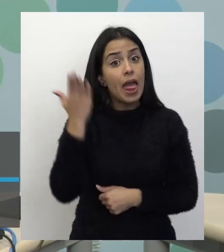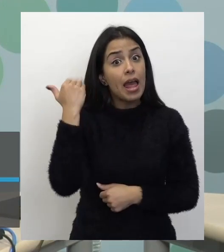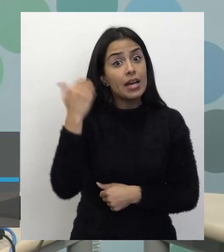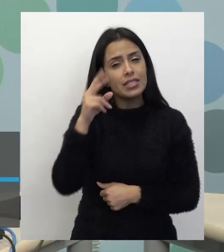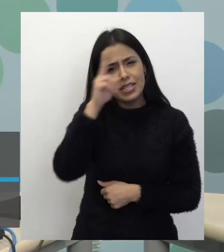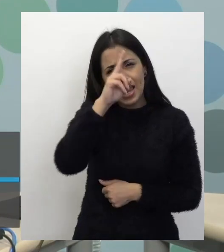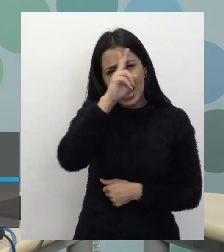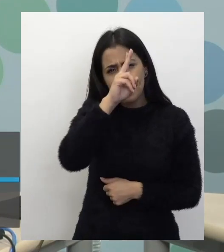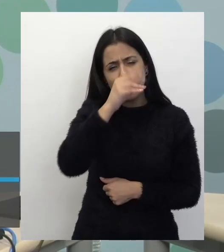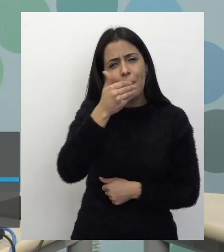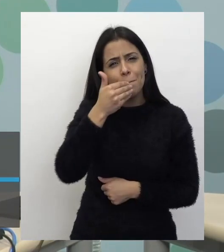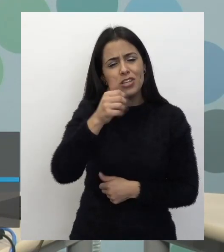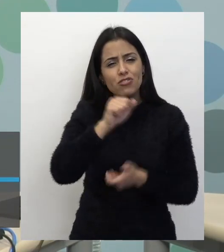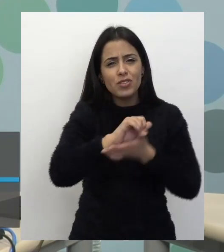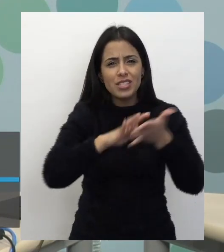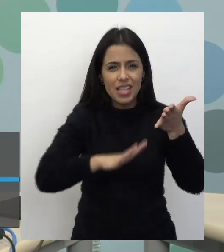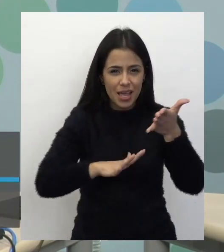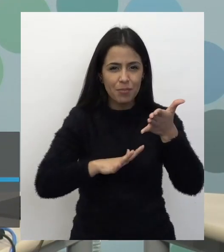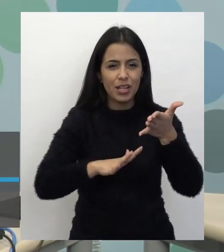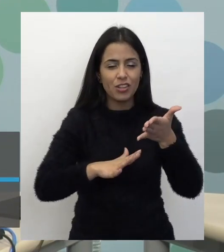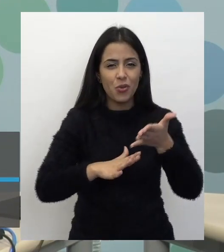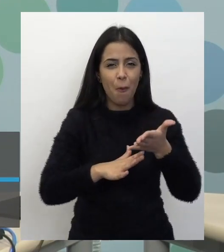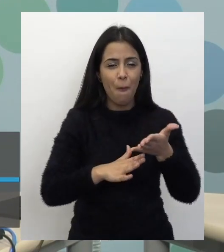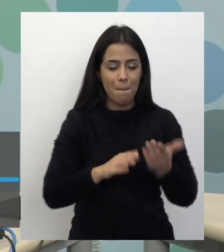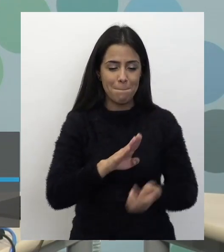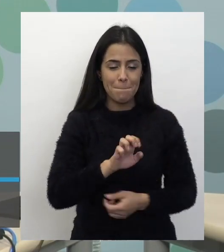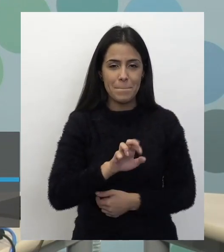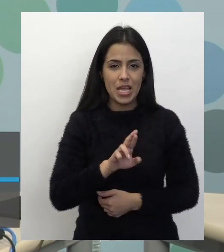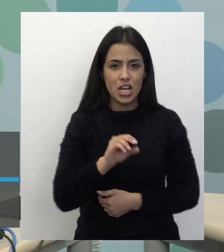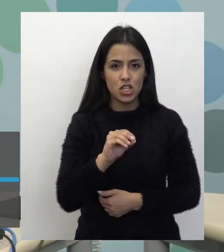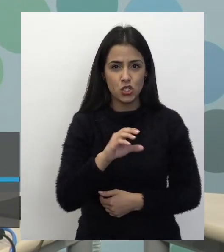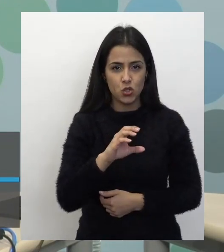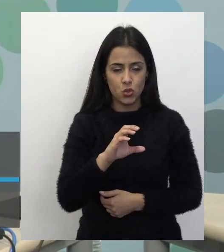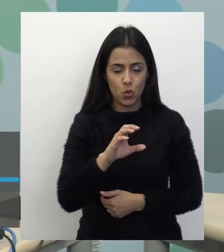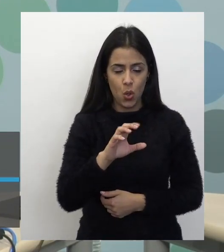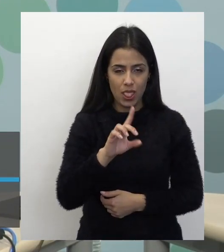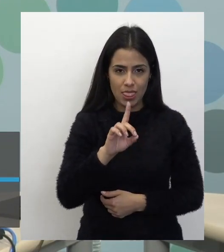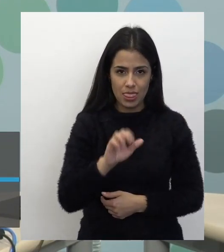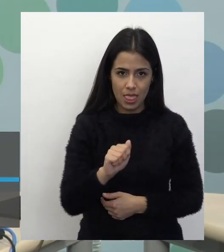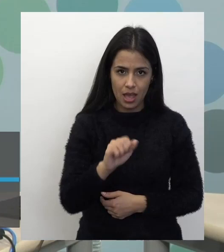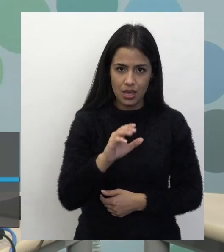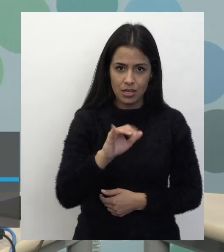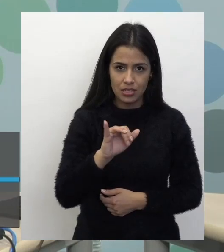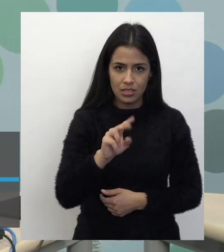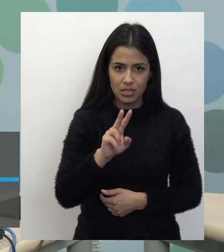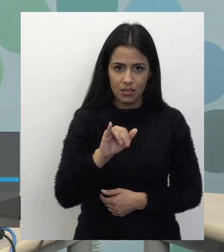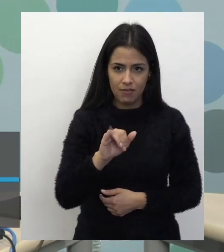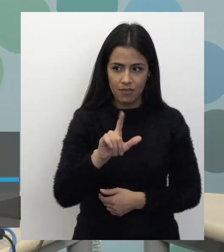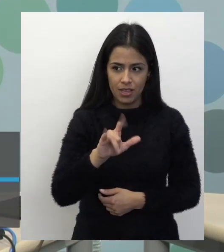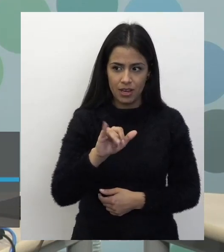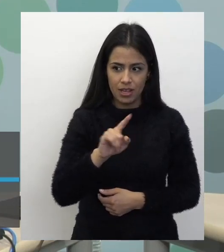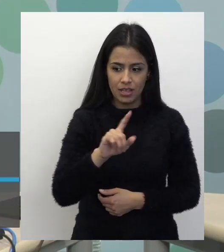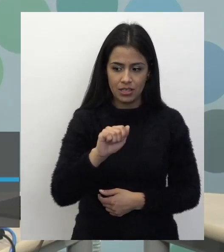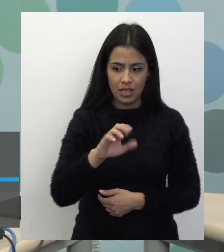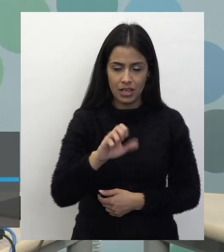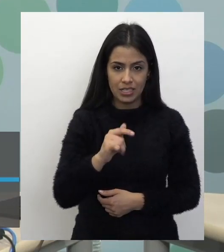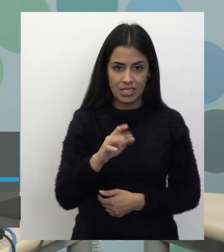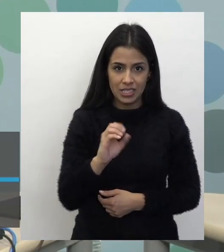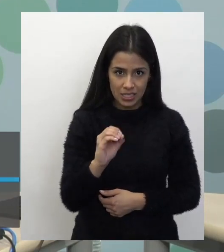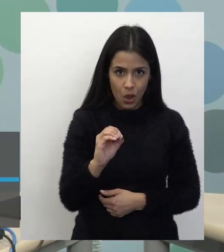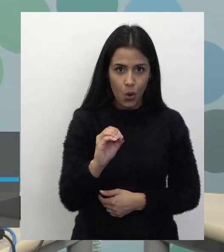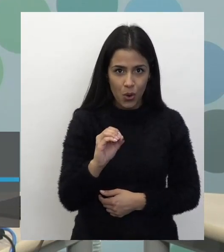da civilização, aí veio, né, Grécia. Claro que a gente viu que o conceito de civilização tem vários